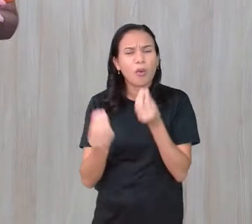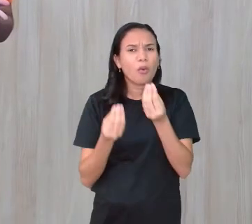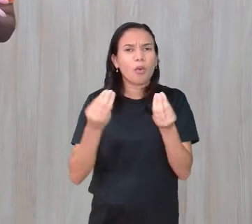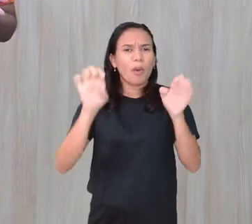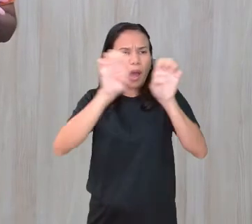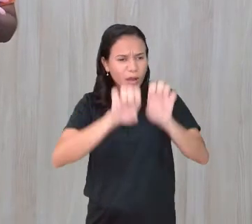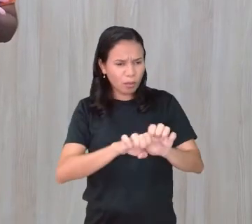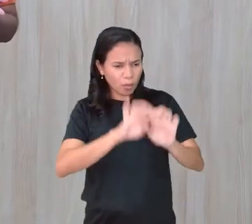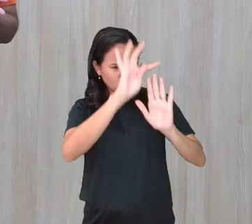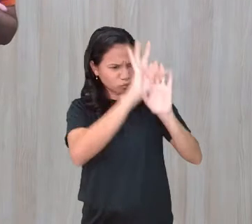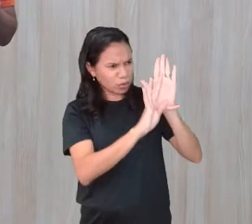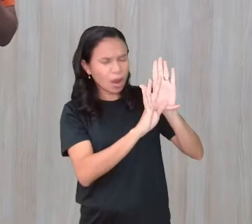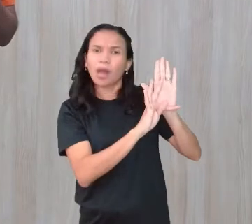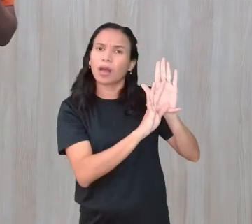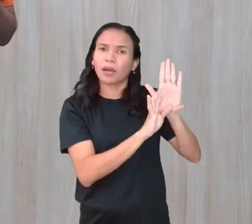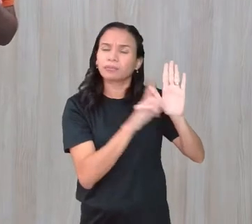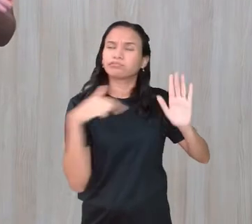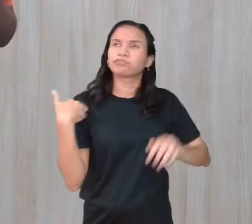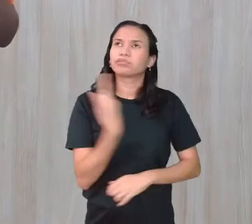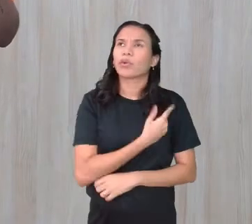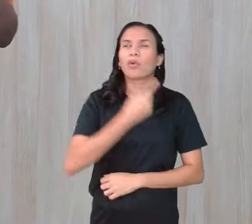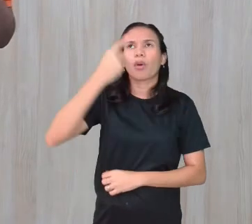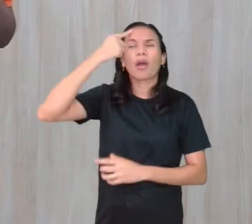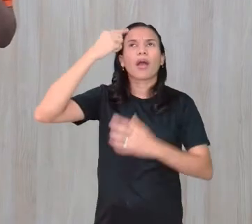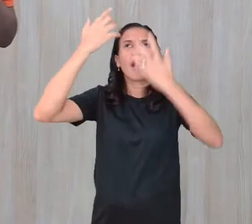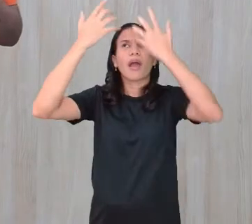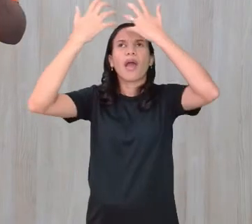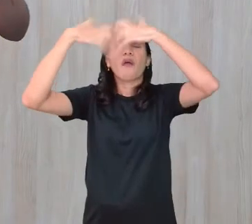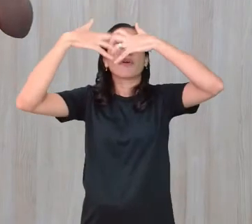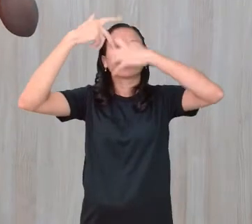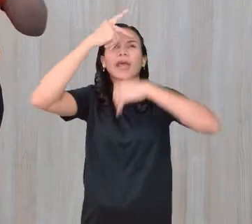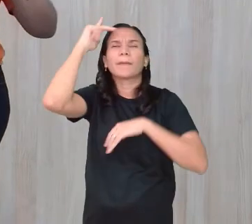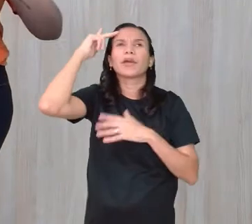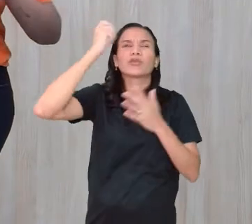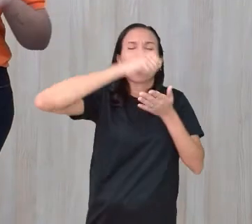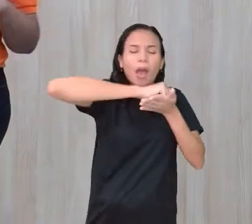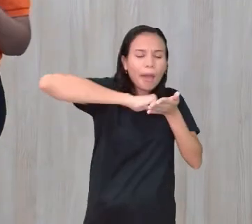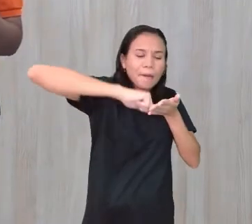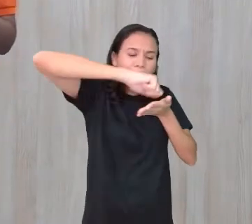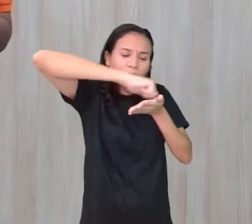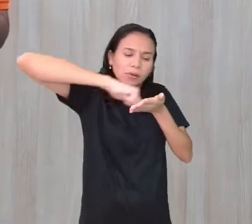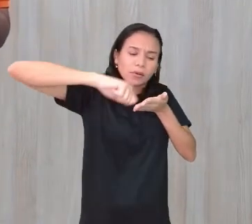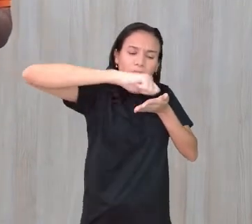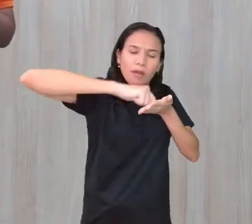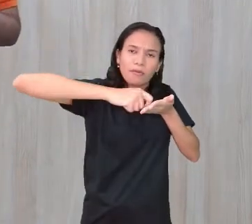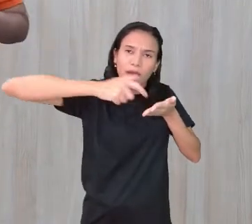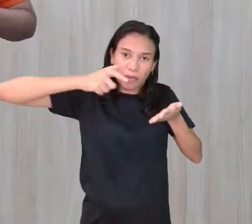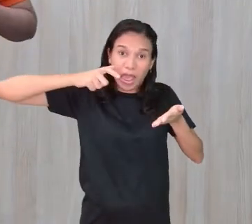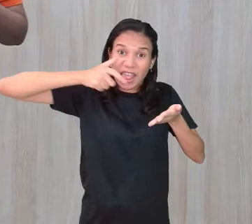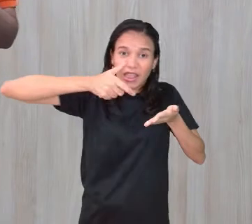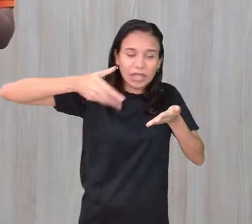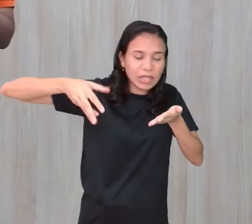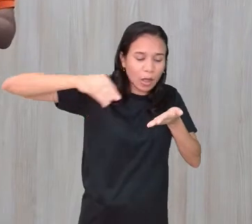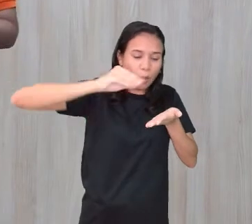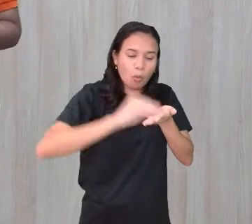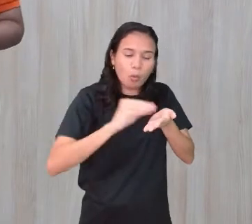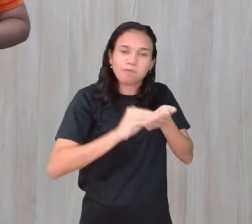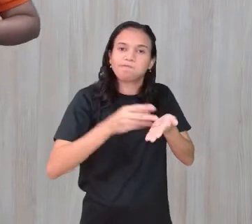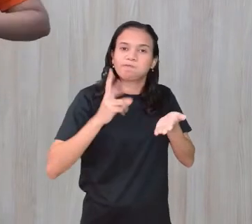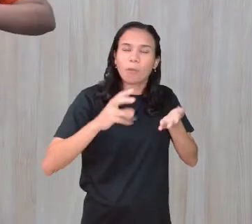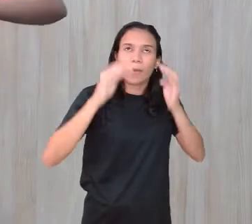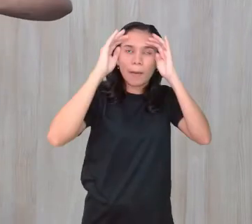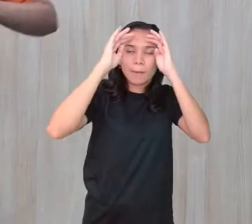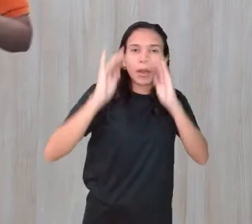de um texto. Se a gente parar para pensar que um escritor sempre coloca no texto a sua intenção, respeitando o